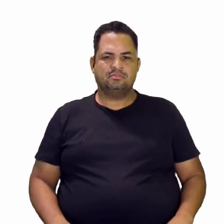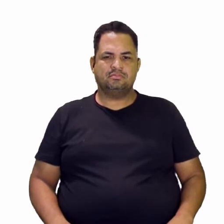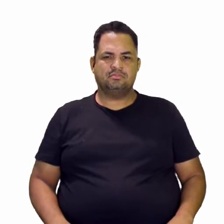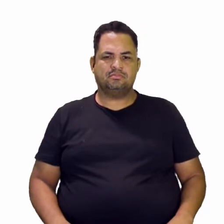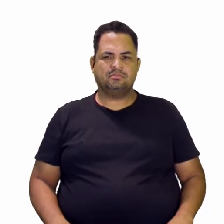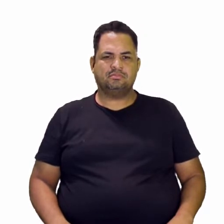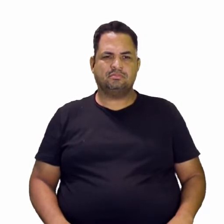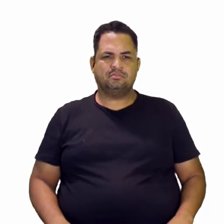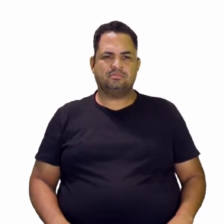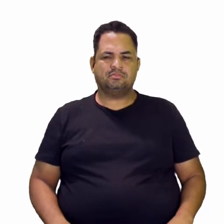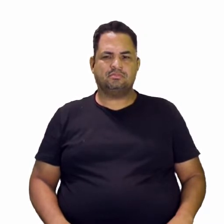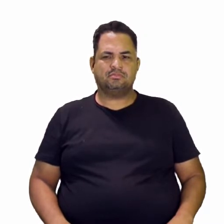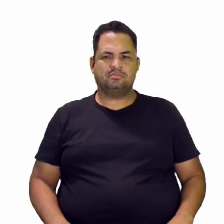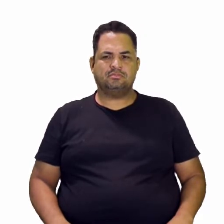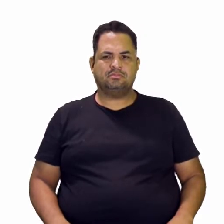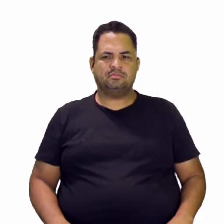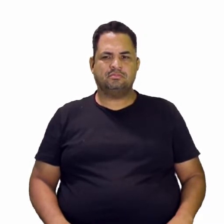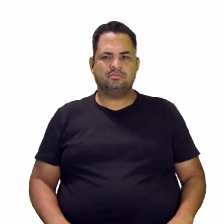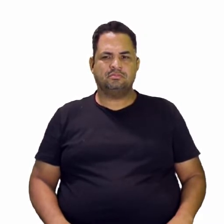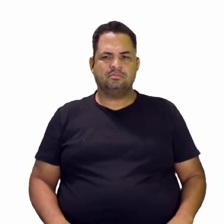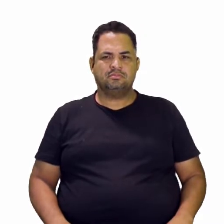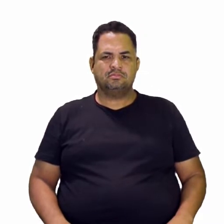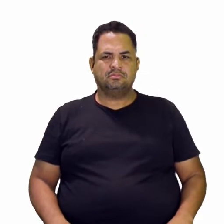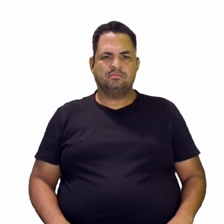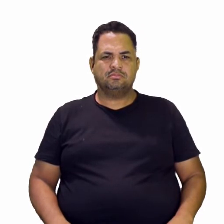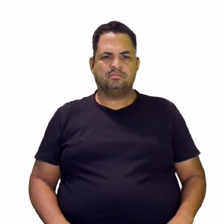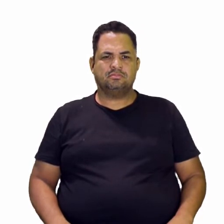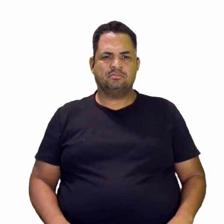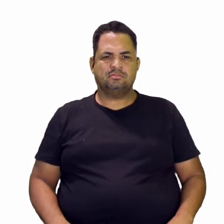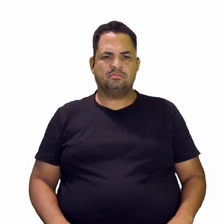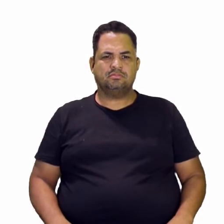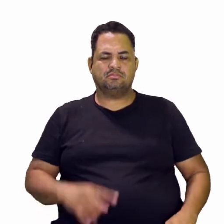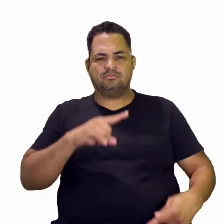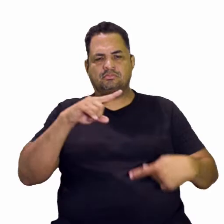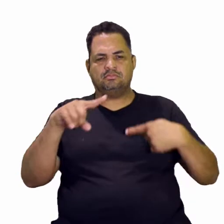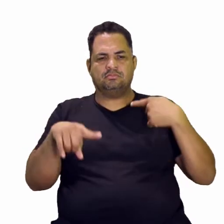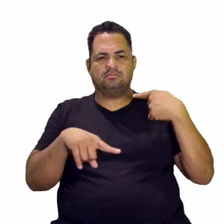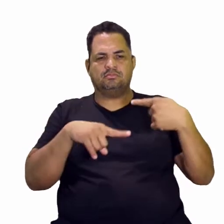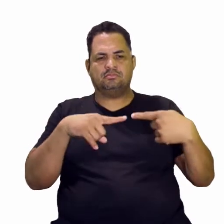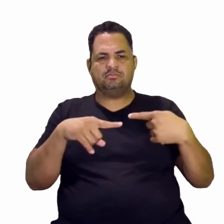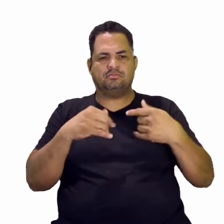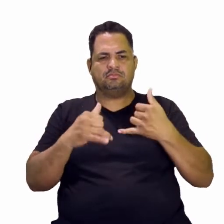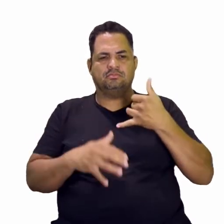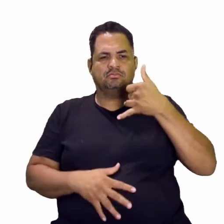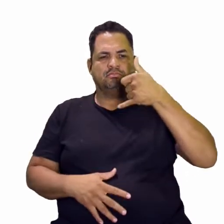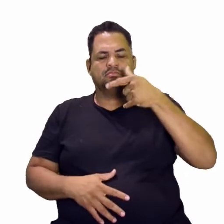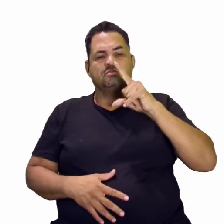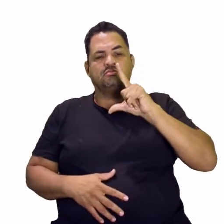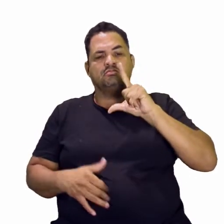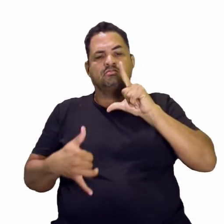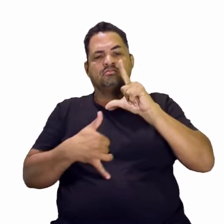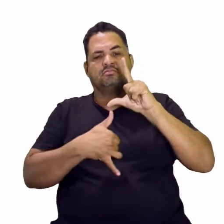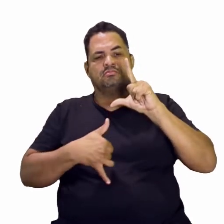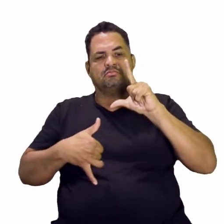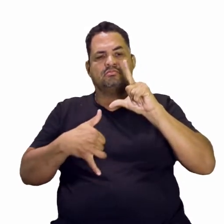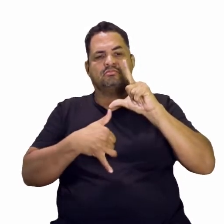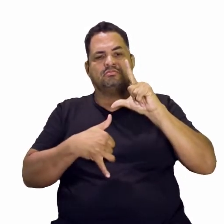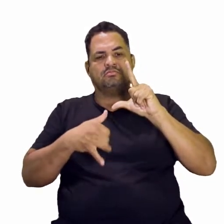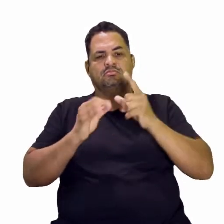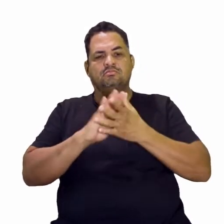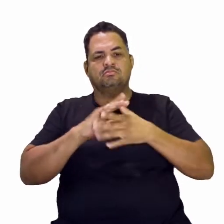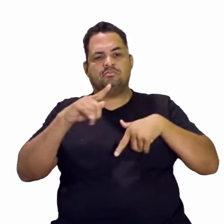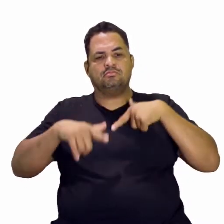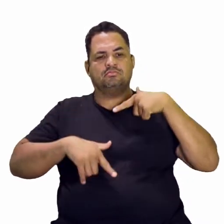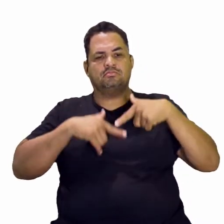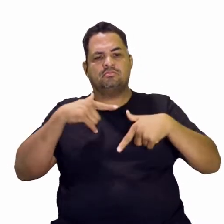lipídios. Vamos lá, glicídios são os açúcares. Um dos papéis dos lipídios é o de